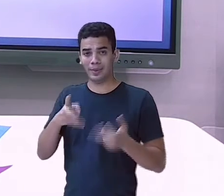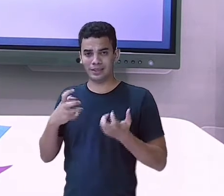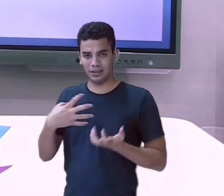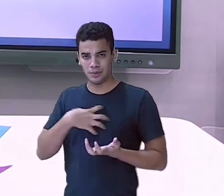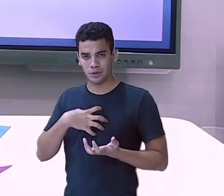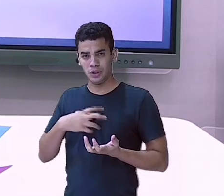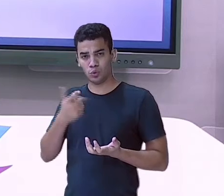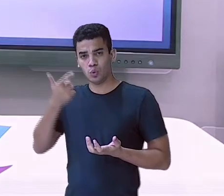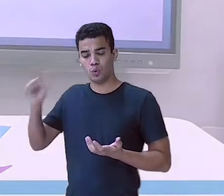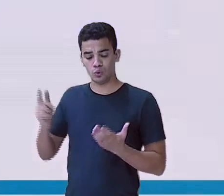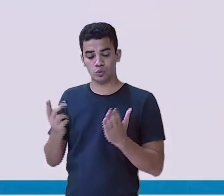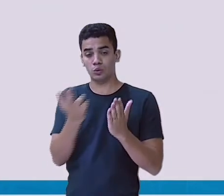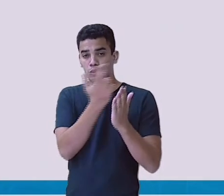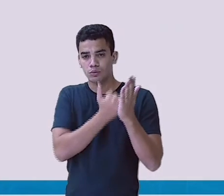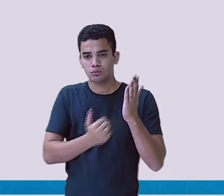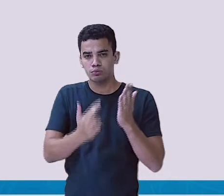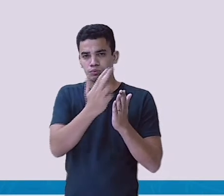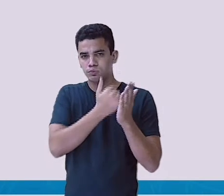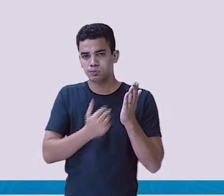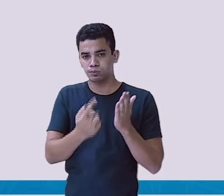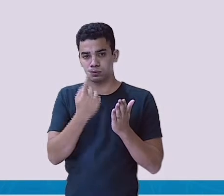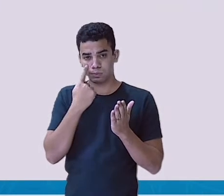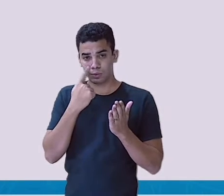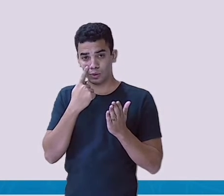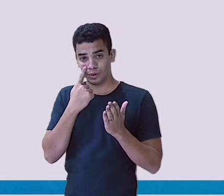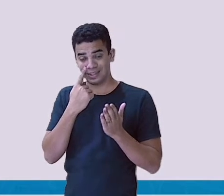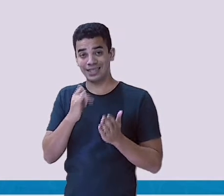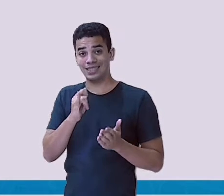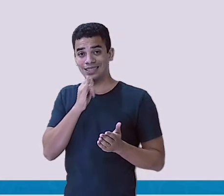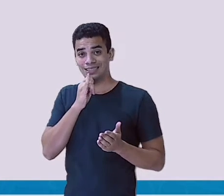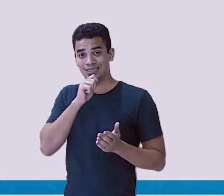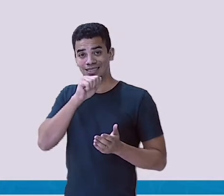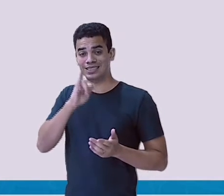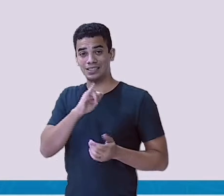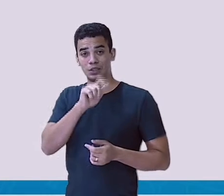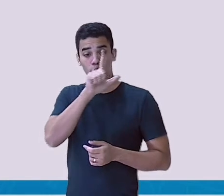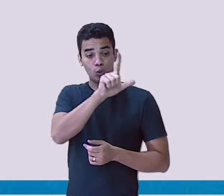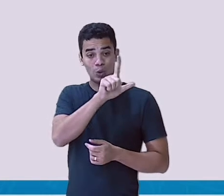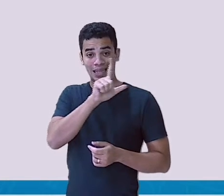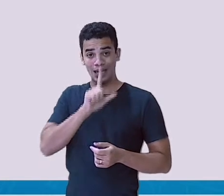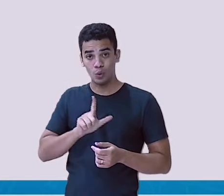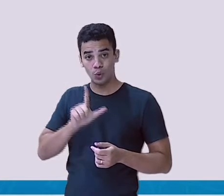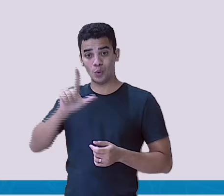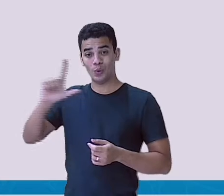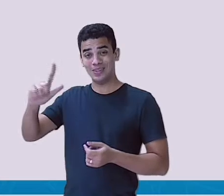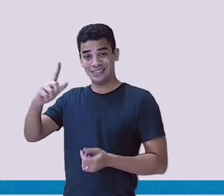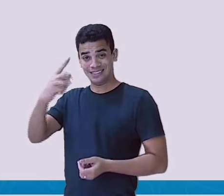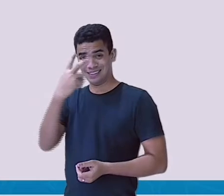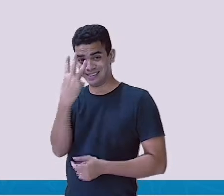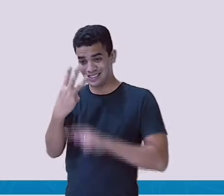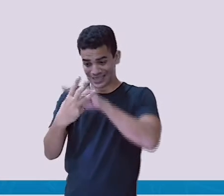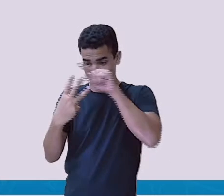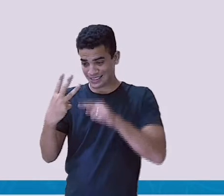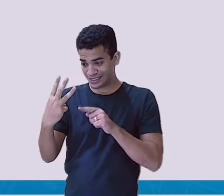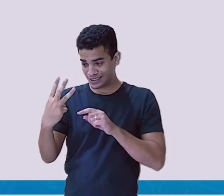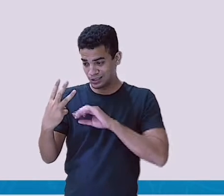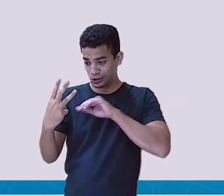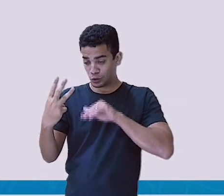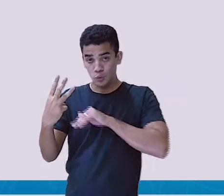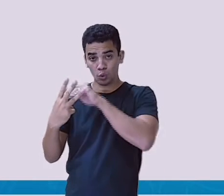congruência é quando eu tenho os três lados congruentes. Vejam, neste caso aqui, o lado AB